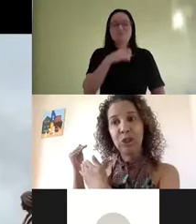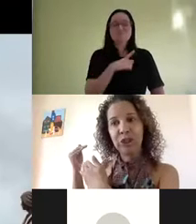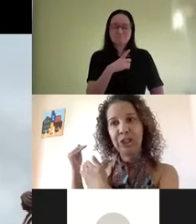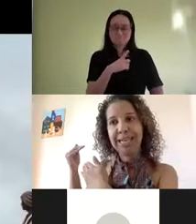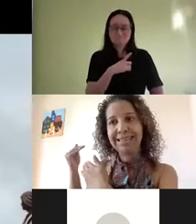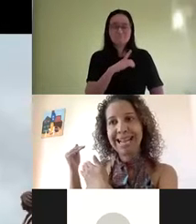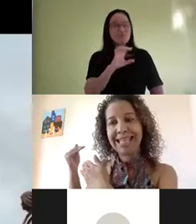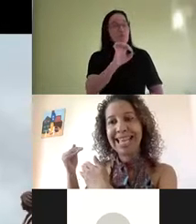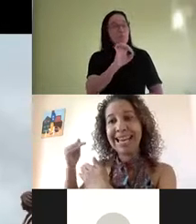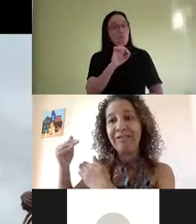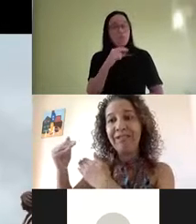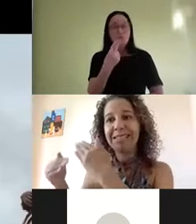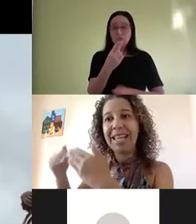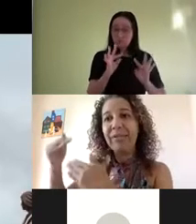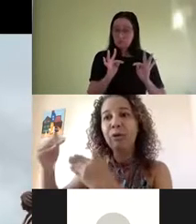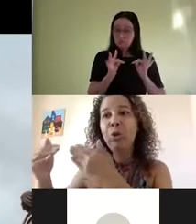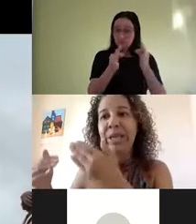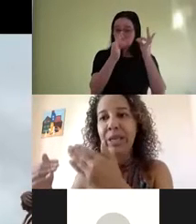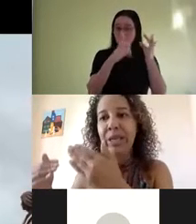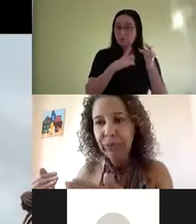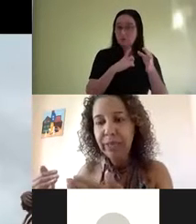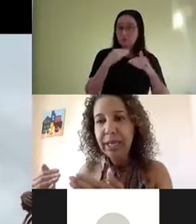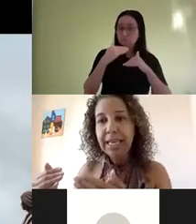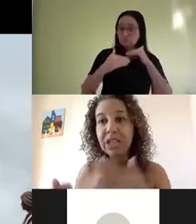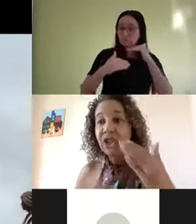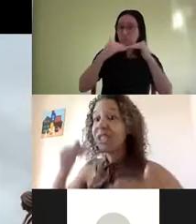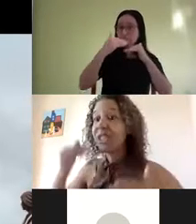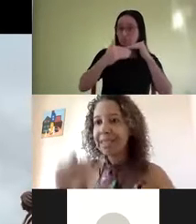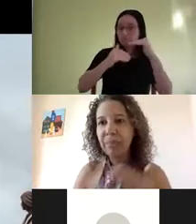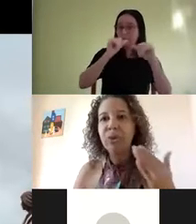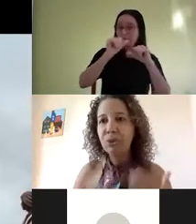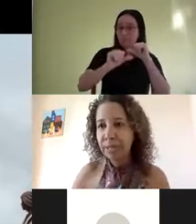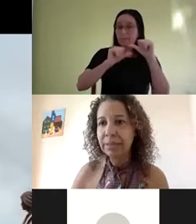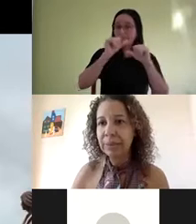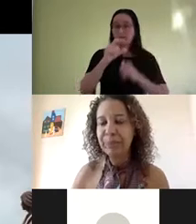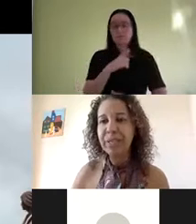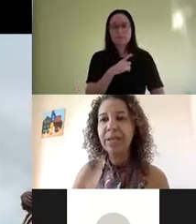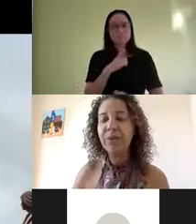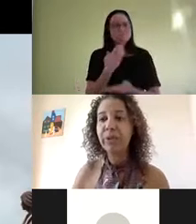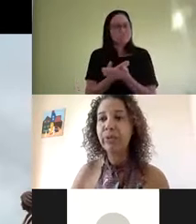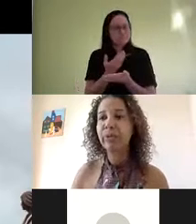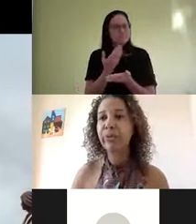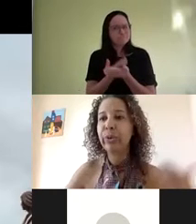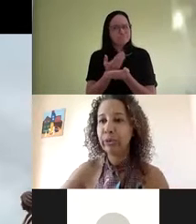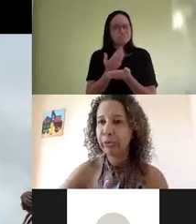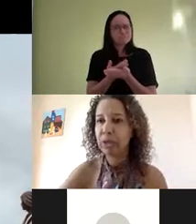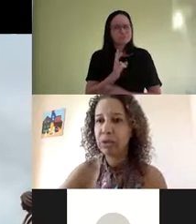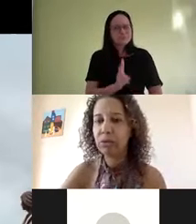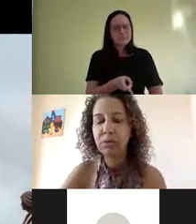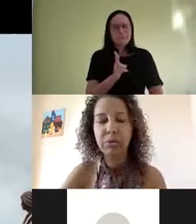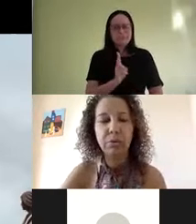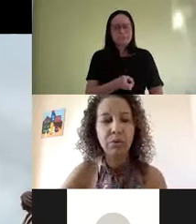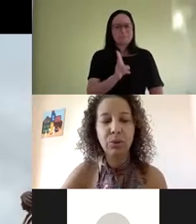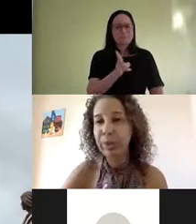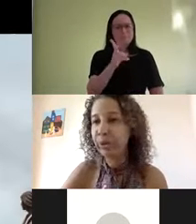tecnologia lá atrás ela vai evoluindo e a gente está sempre estudando. Então, eu fiz